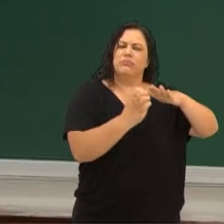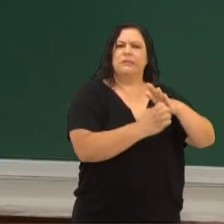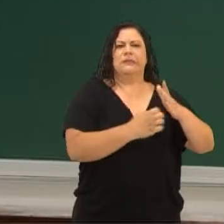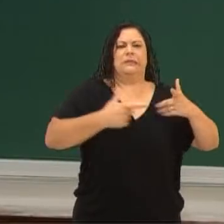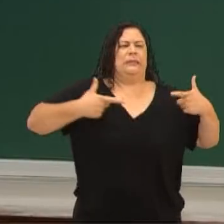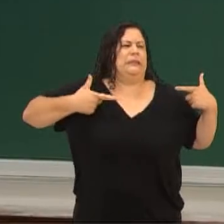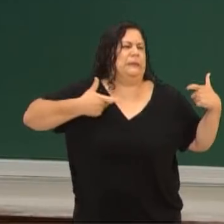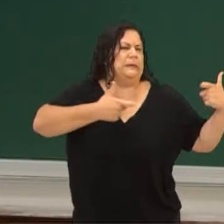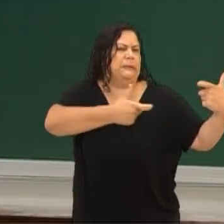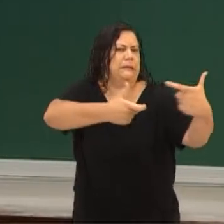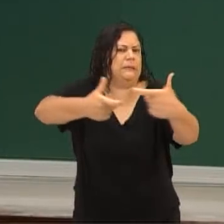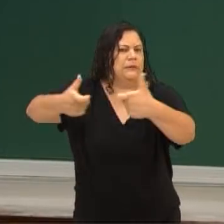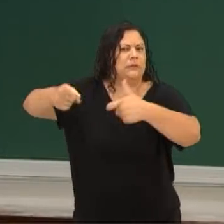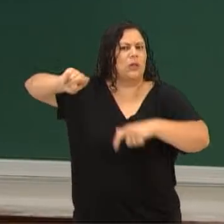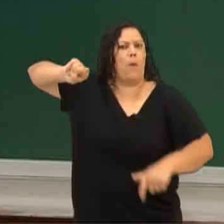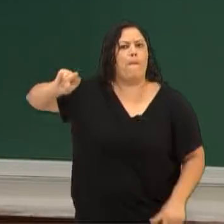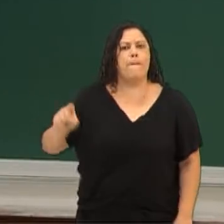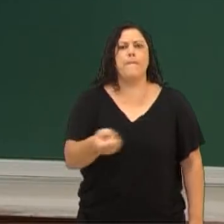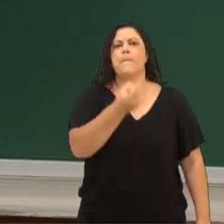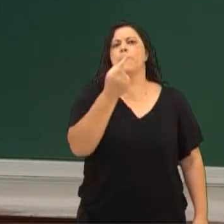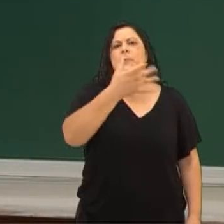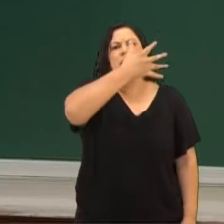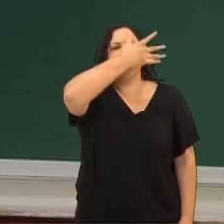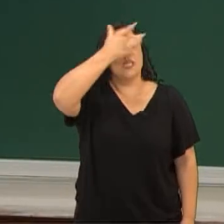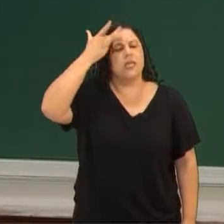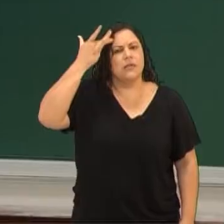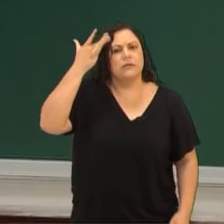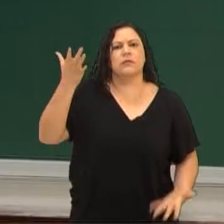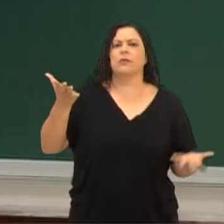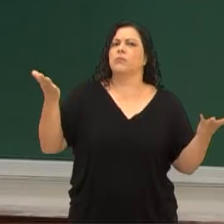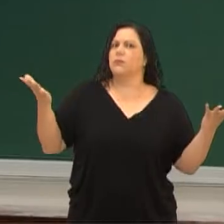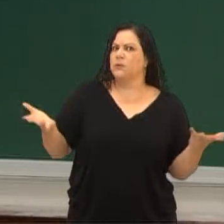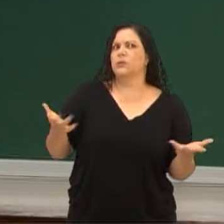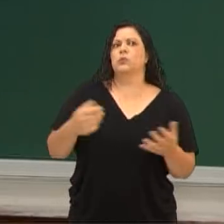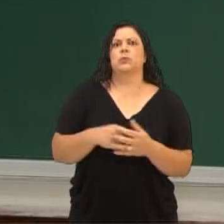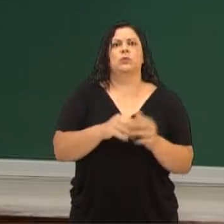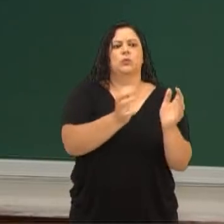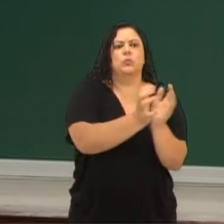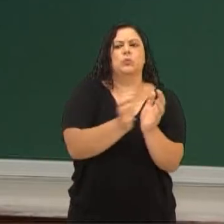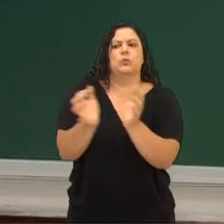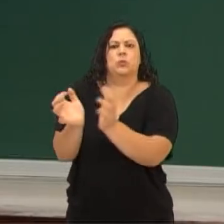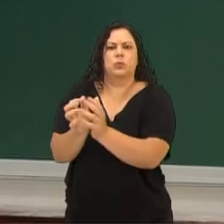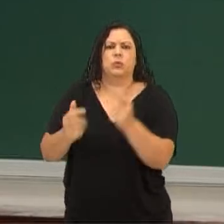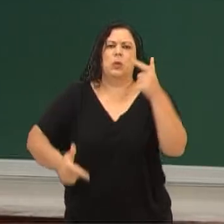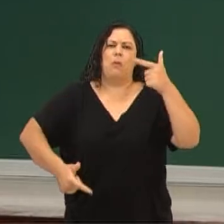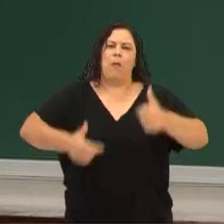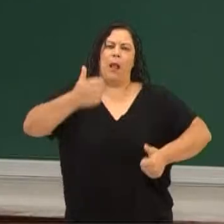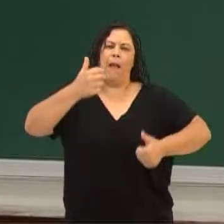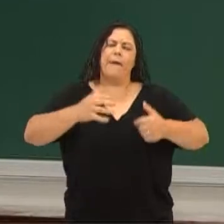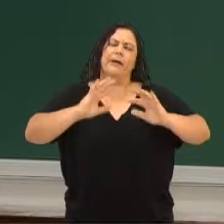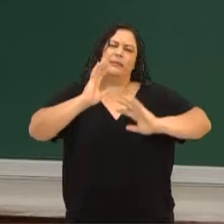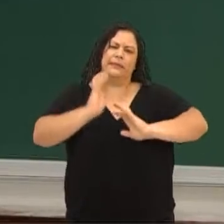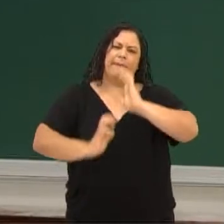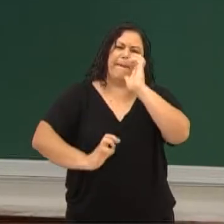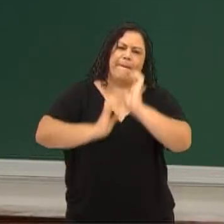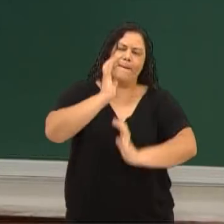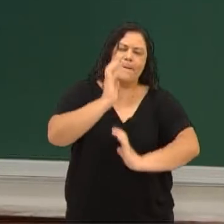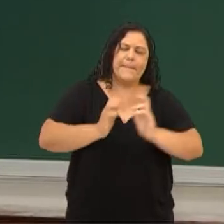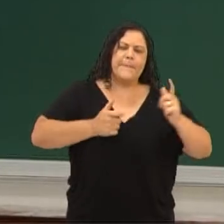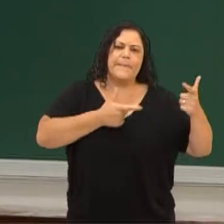genocídio, né? Mataram quase 1 milhão de pessoas dessa etnia Tutsi. E esses massacres são